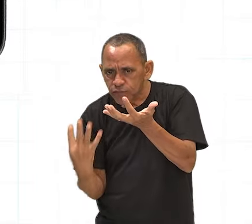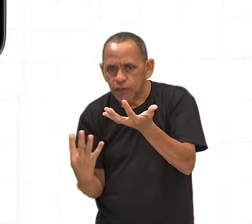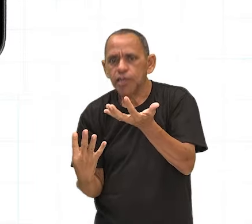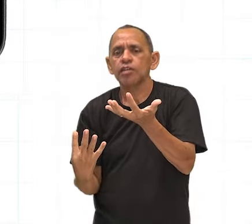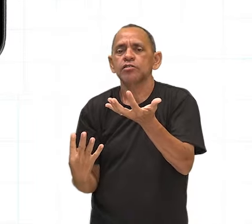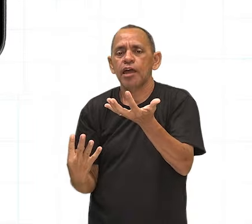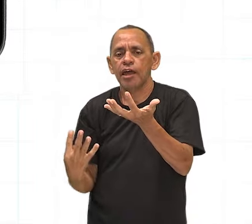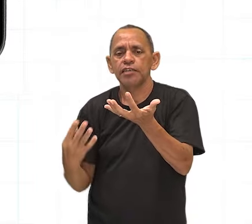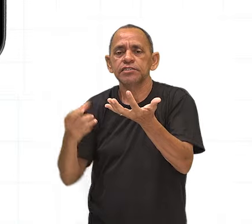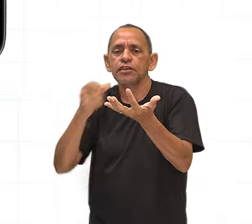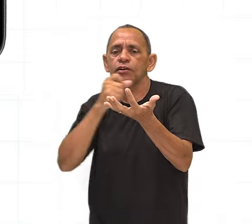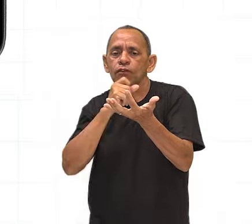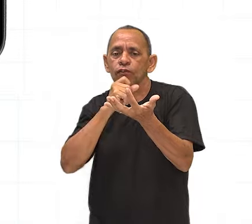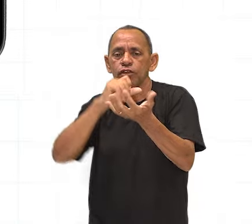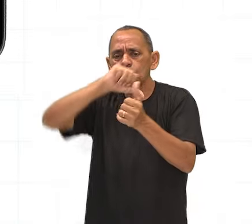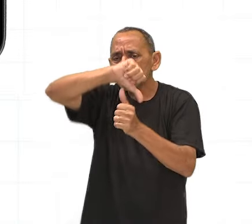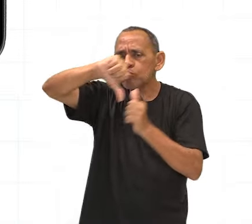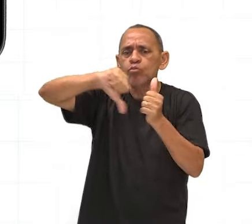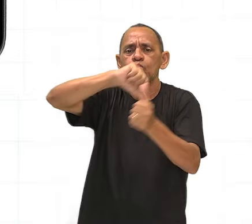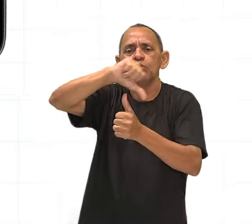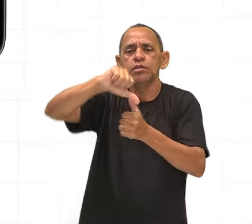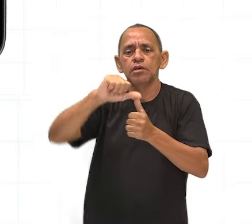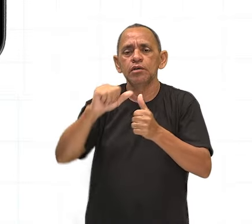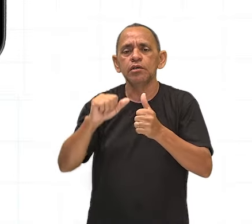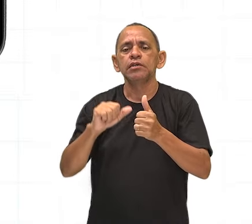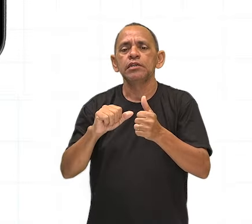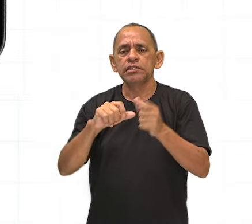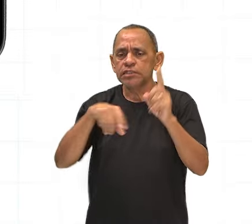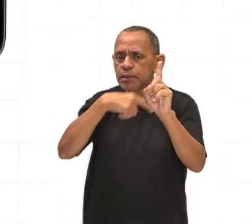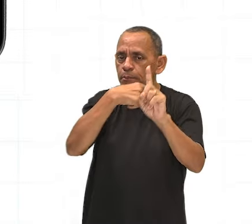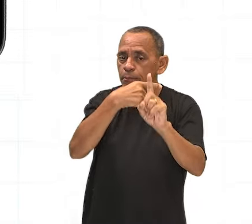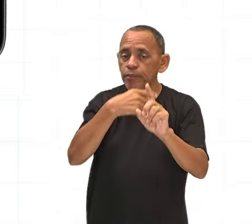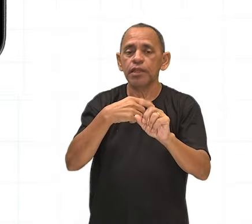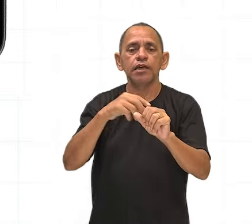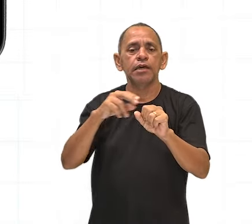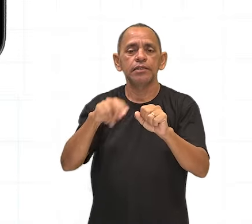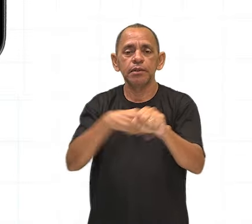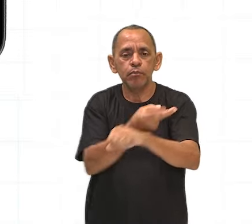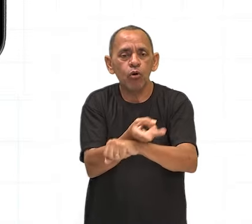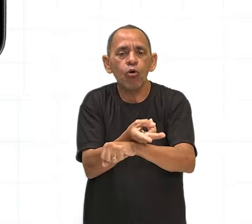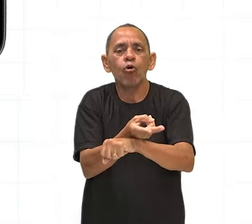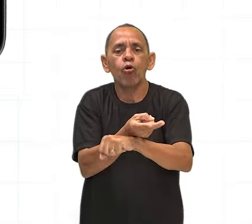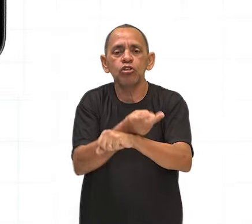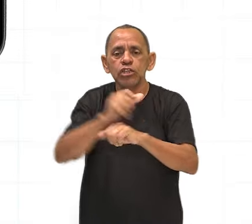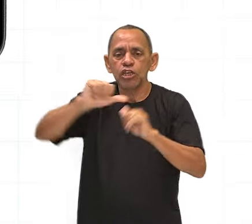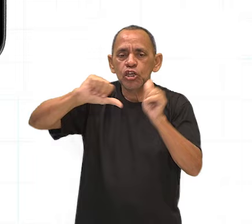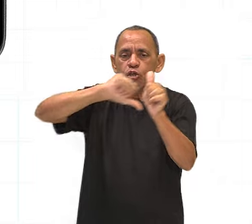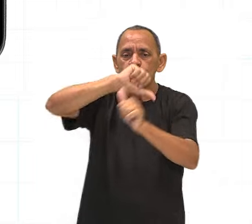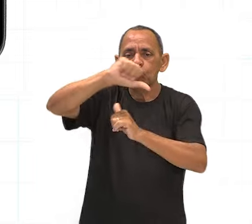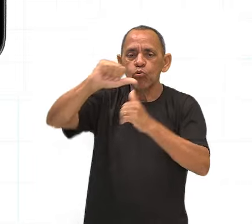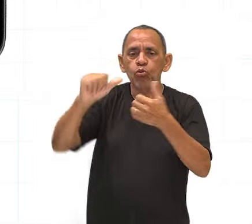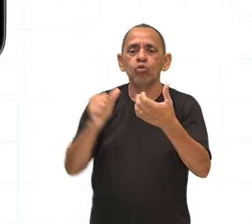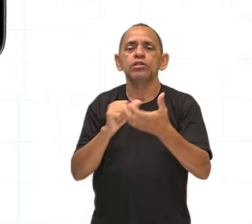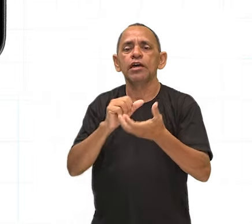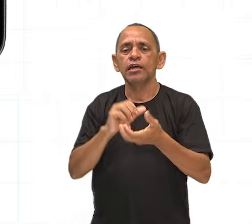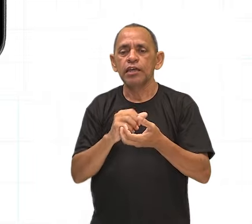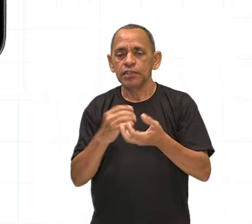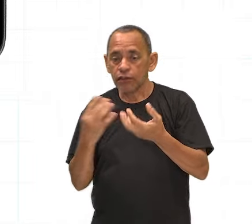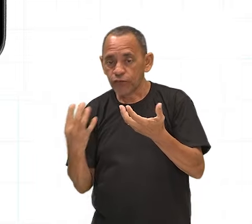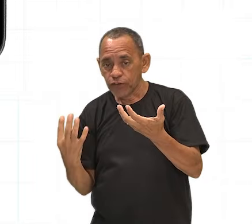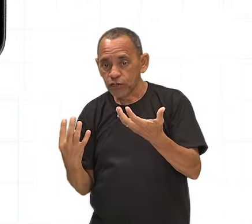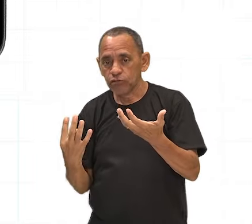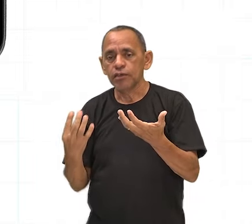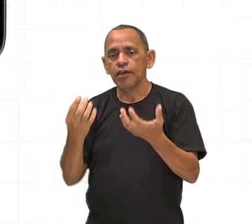retorna novamente para a parte superior. Ok? Então, essas células que você enxerga aí